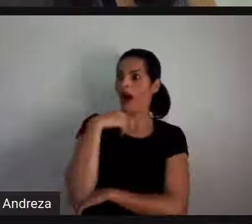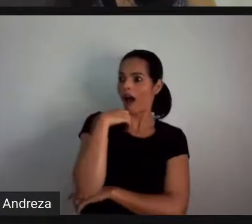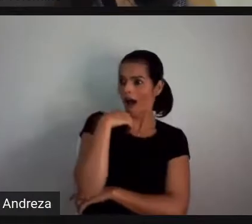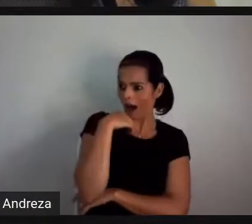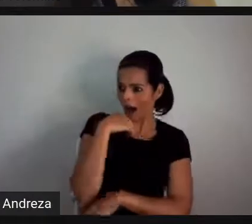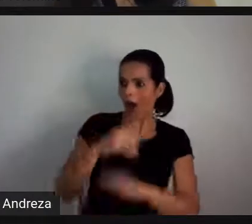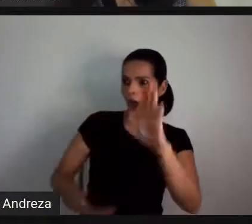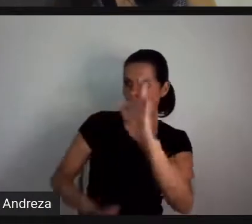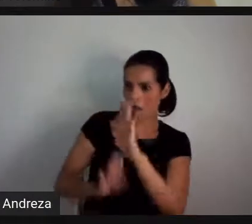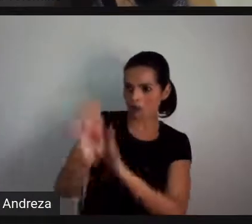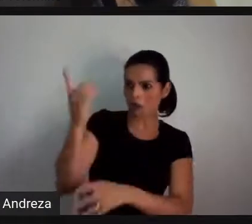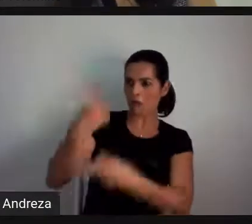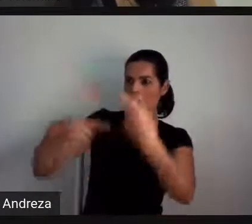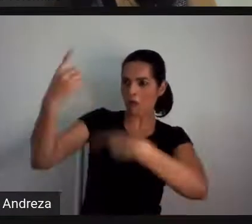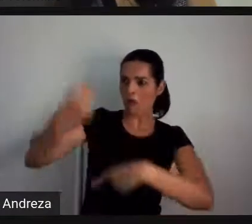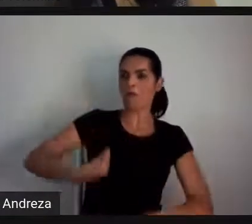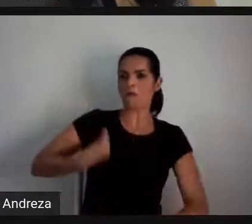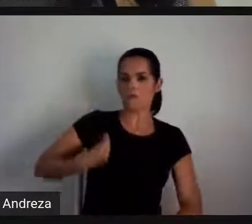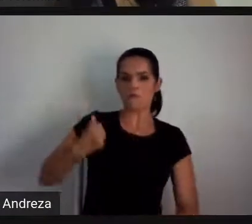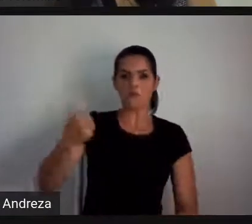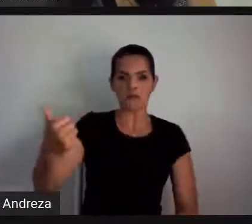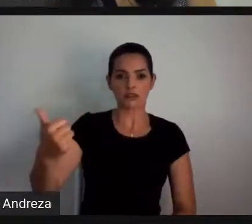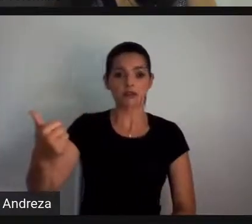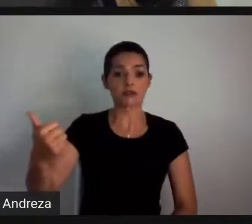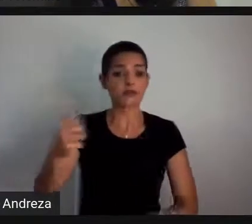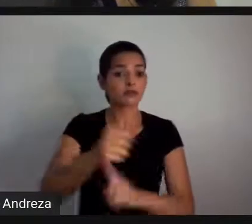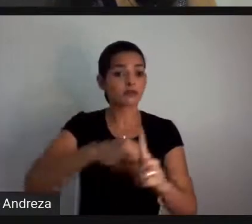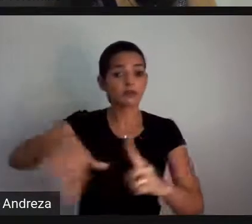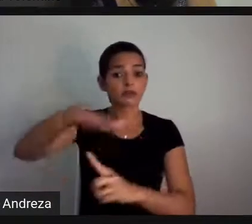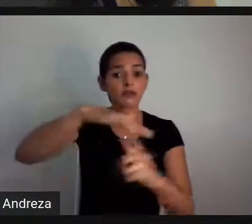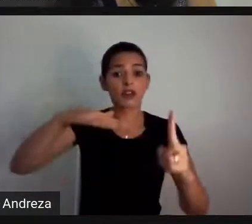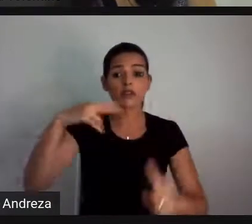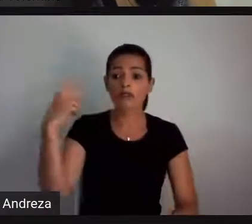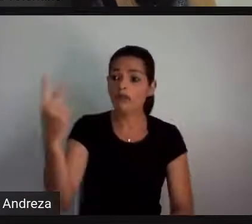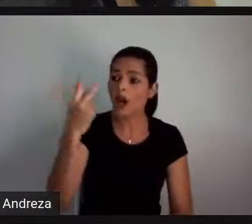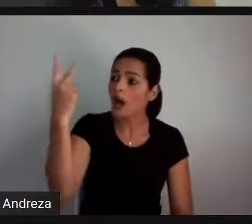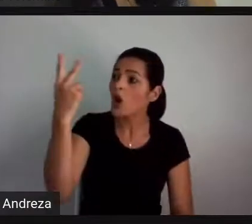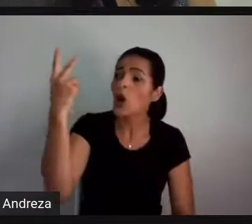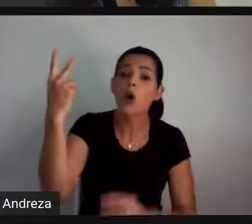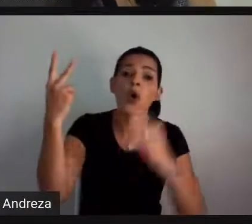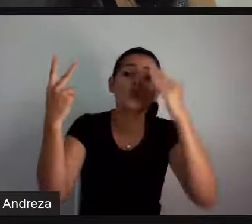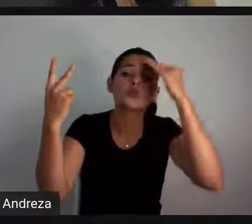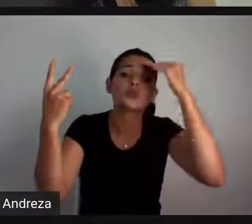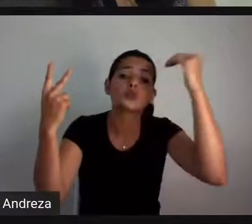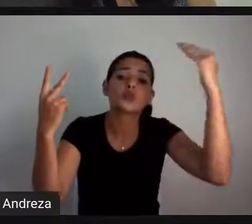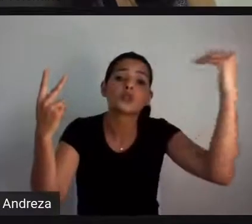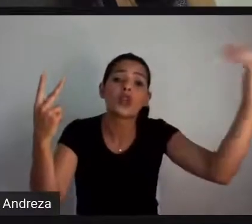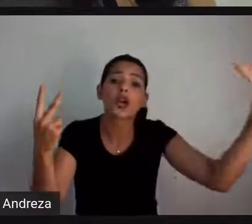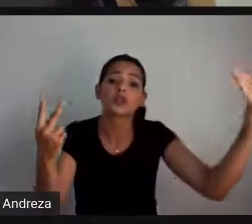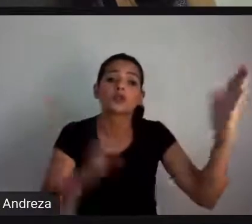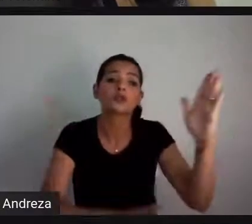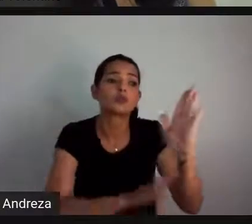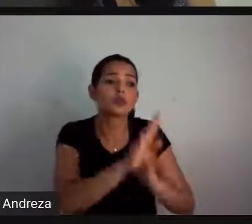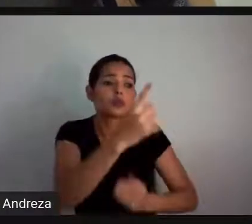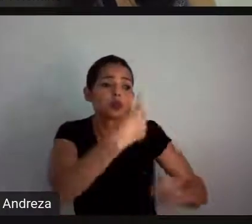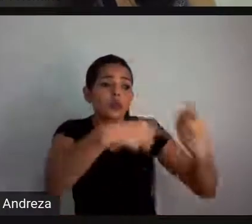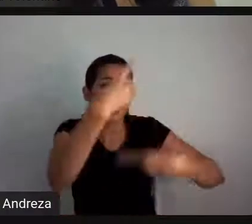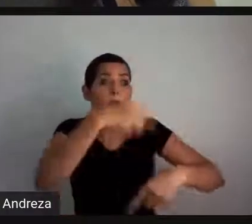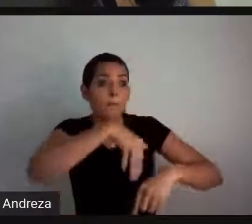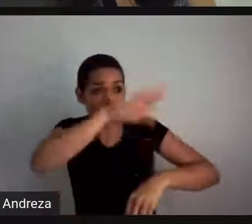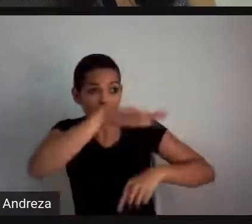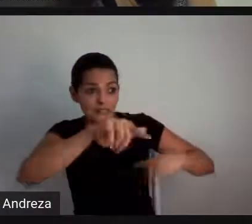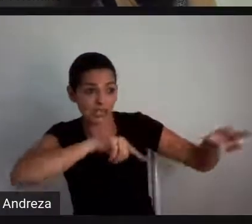você teve sucesso. E é uma sociedade que valoriza o sucesso. Quanto mais você trabalha,